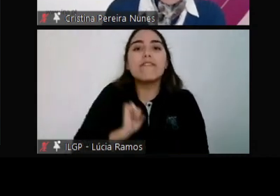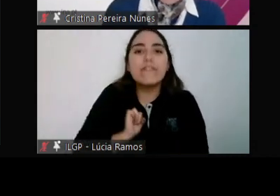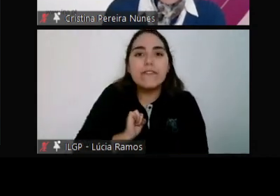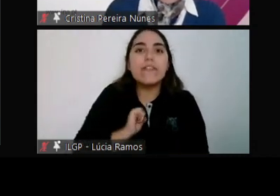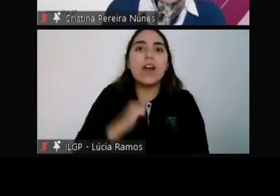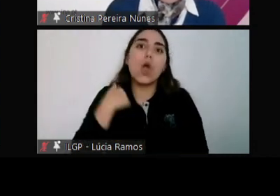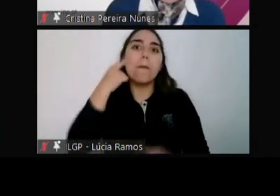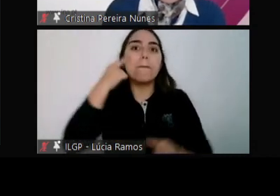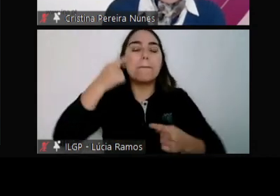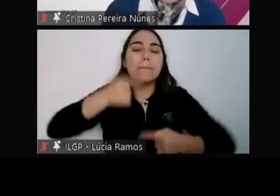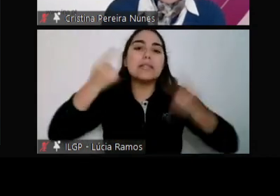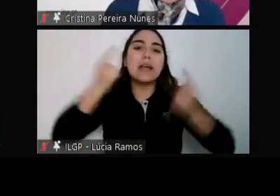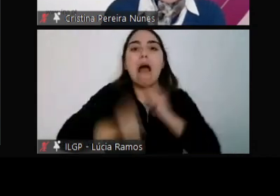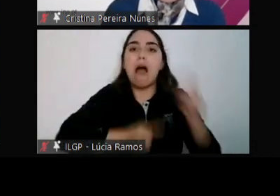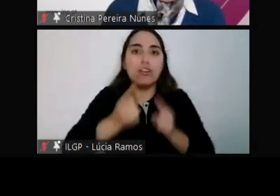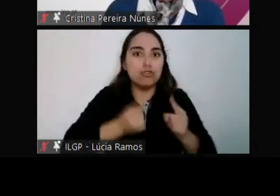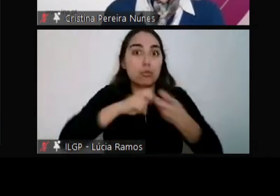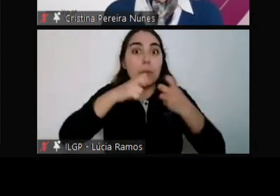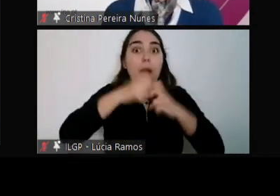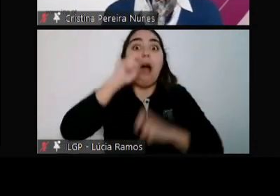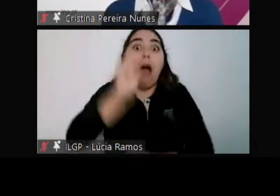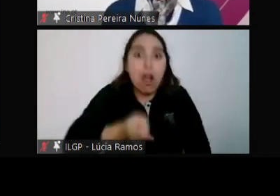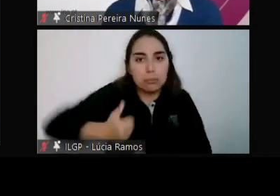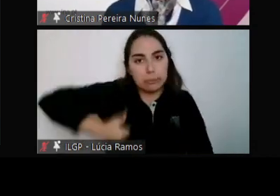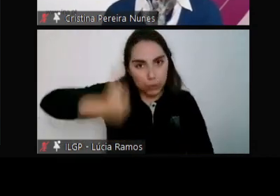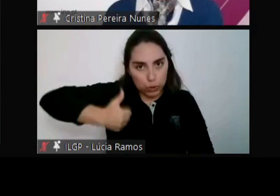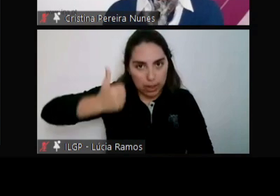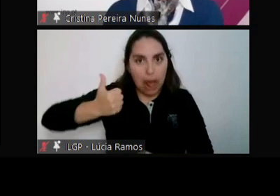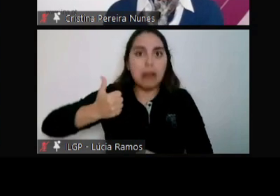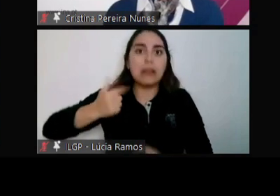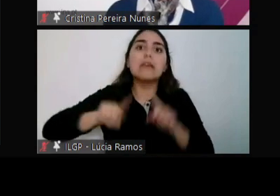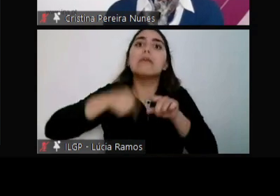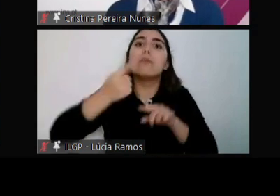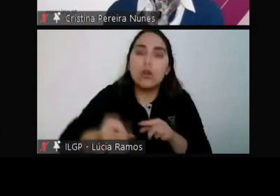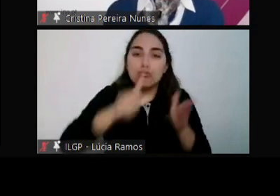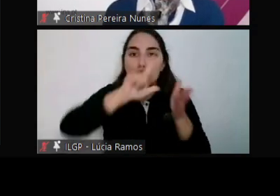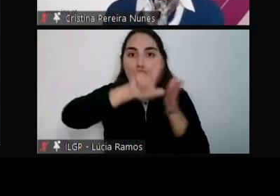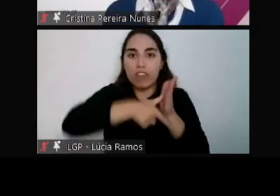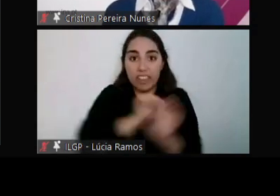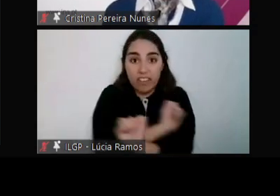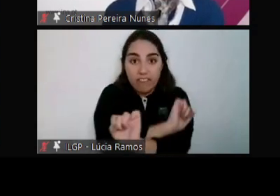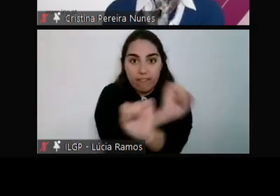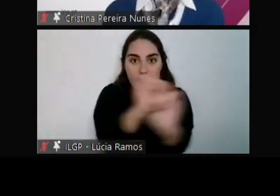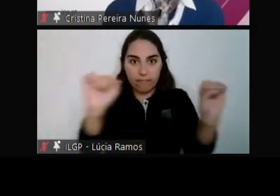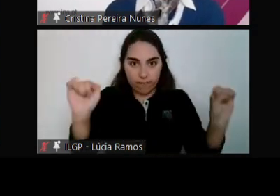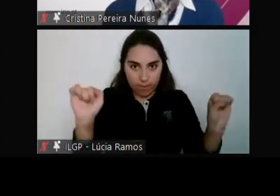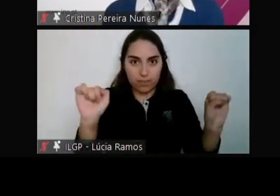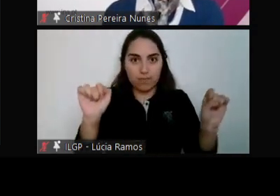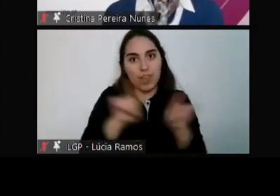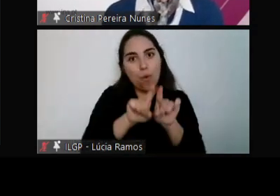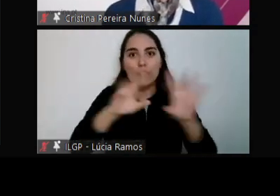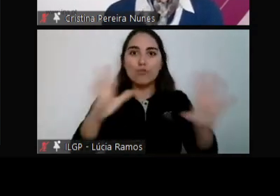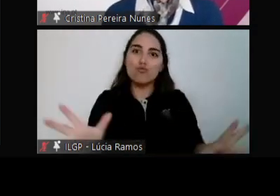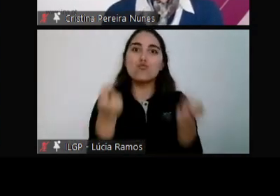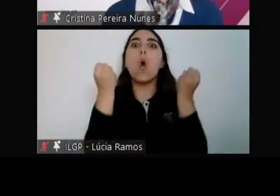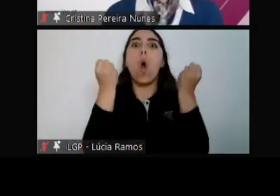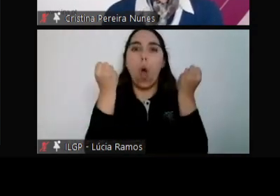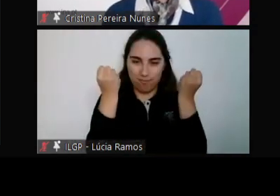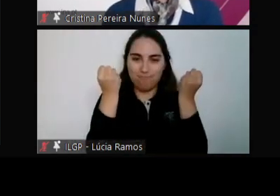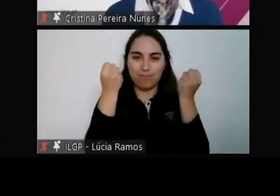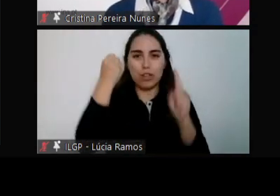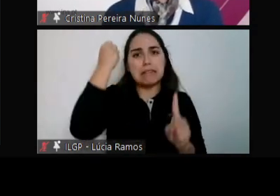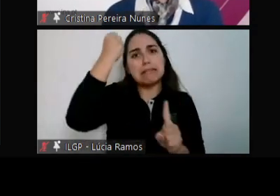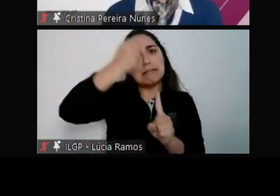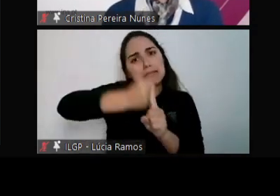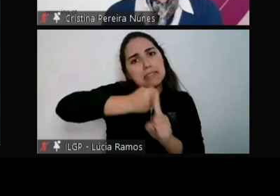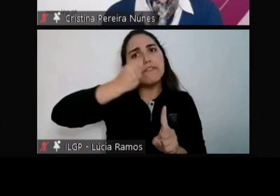dimensão, mostrem a prioridade que ele tem e depois apareçam com o vosso projeto de salvador, não é? Sem problema ou sem um desafio muito bem fundamentado, a